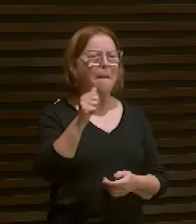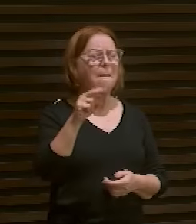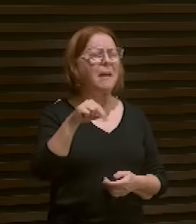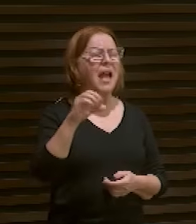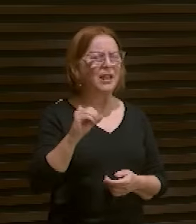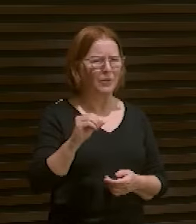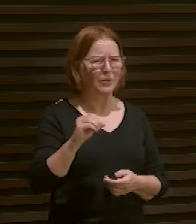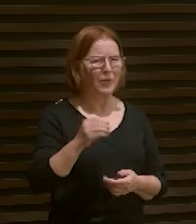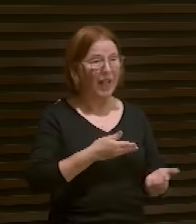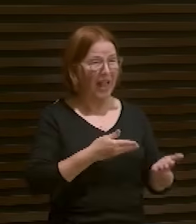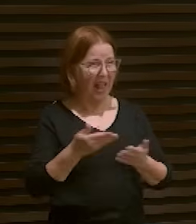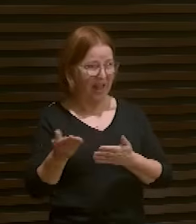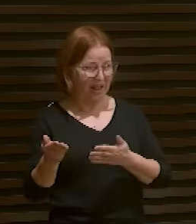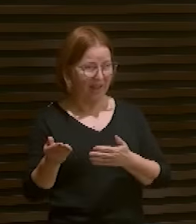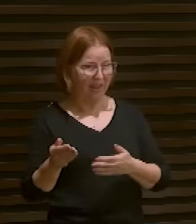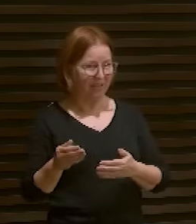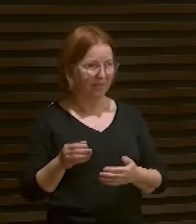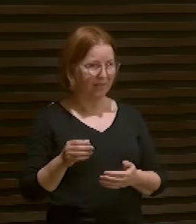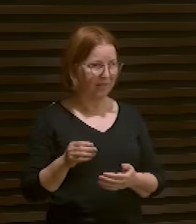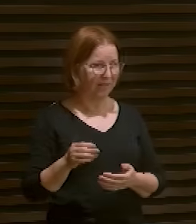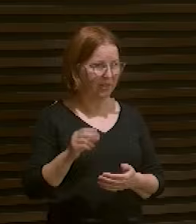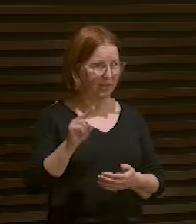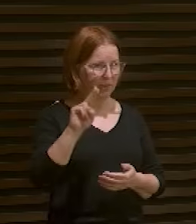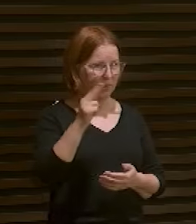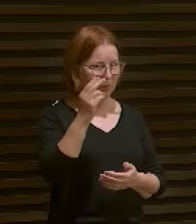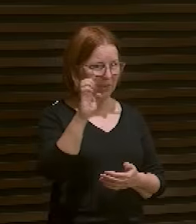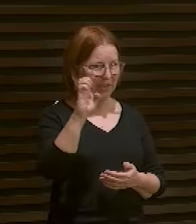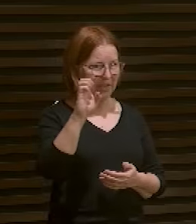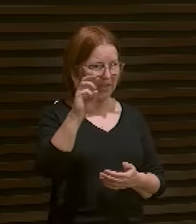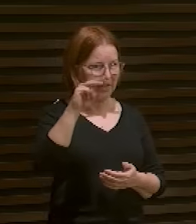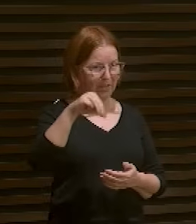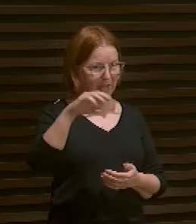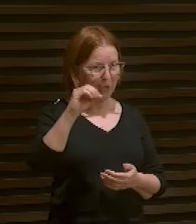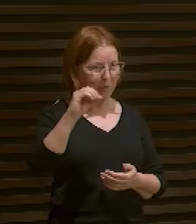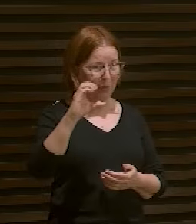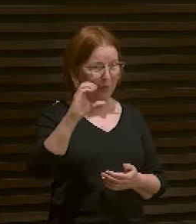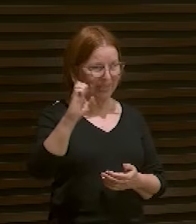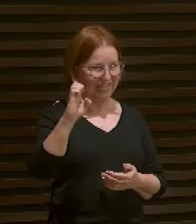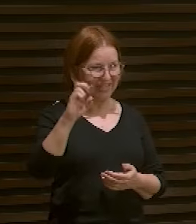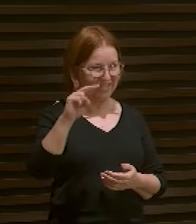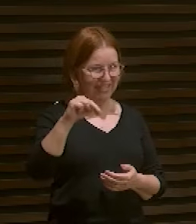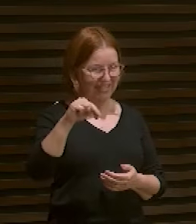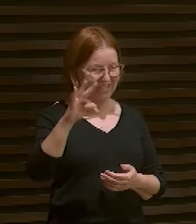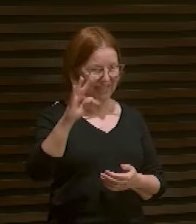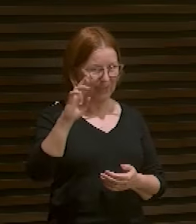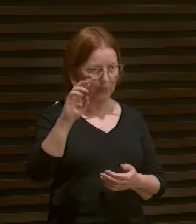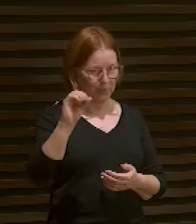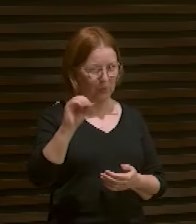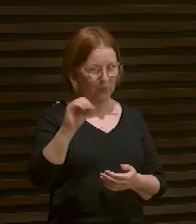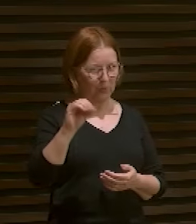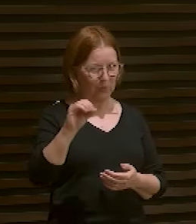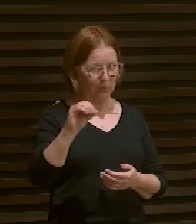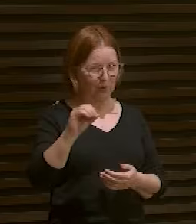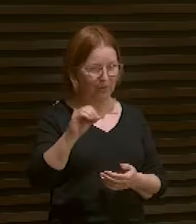leva lá no Hemocentro, mano, e manda trocar meu sangue e botar sangue de barata na minha veia. Porque para fazer isso aí que